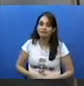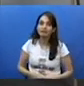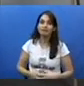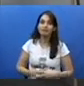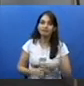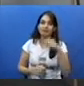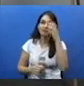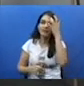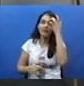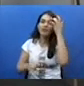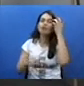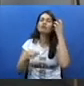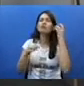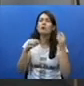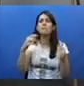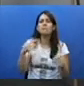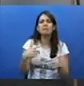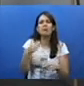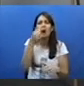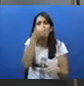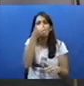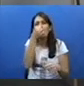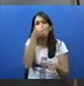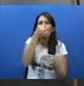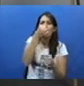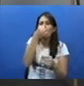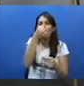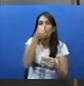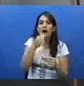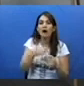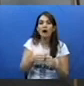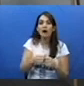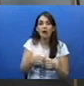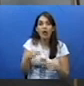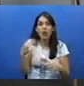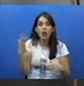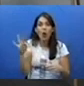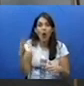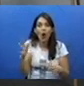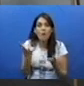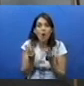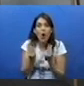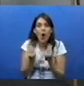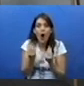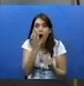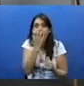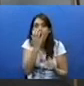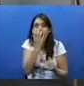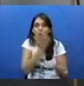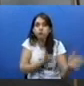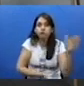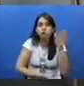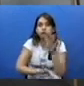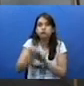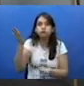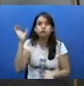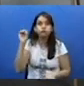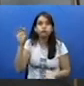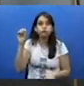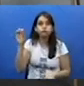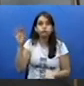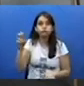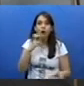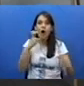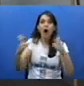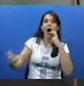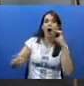anzol ficou preso no nariz dele. E o sua avó, imagine, né? O cachorro com o anzol preso no nariz. Fez o maior